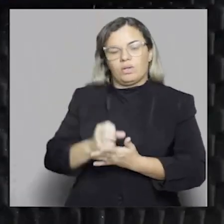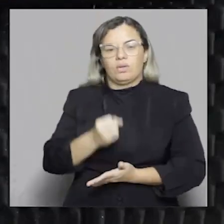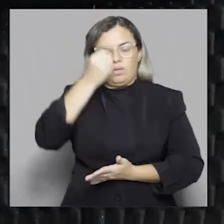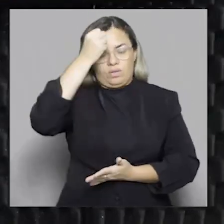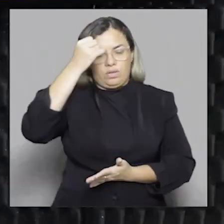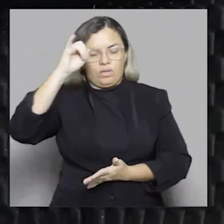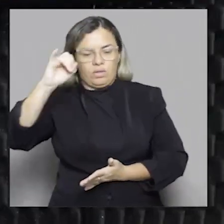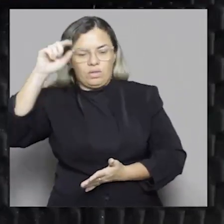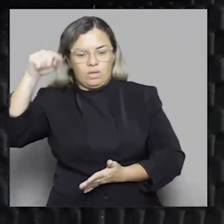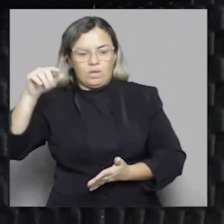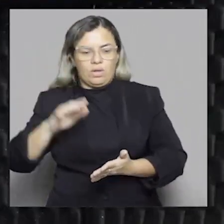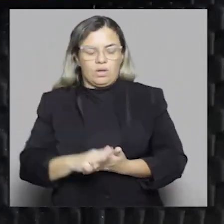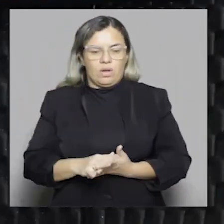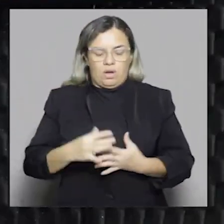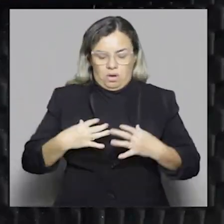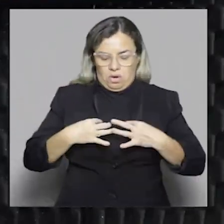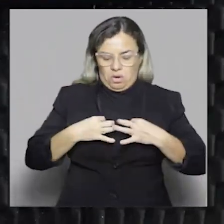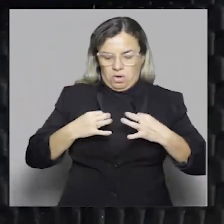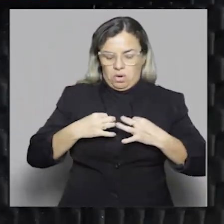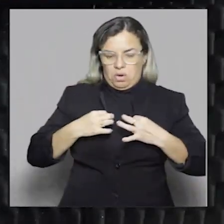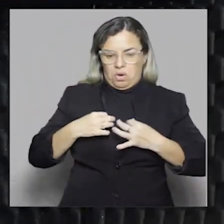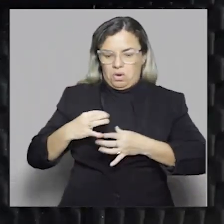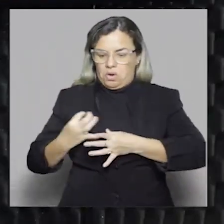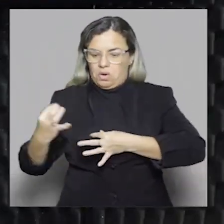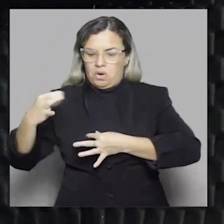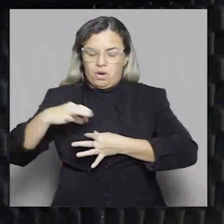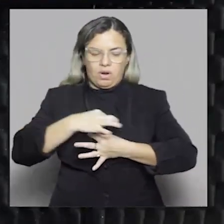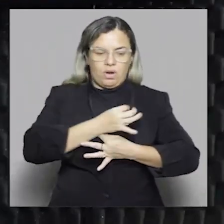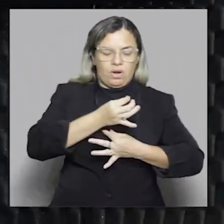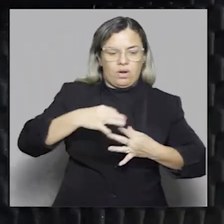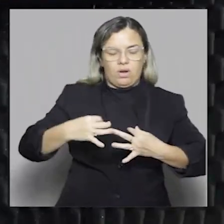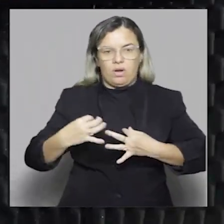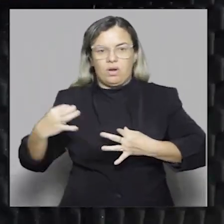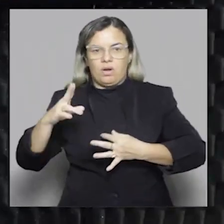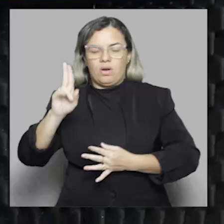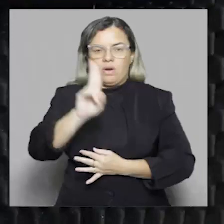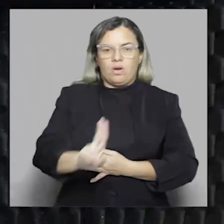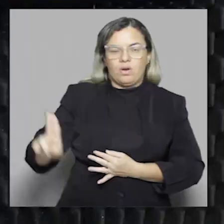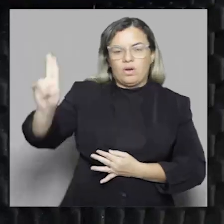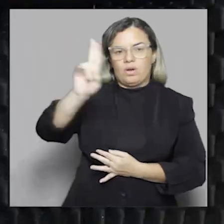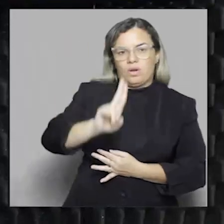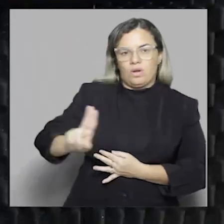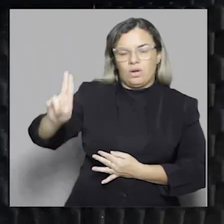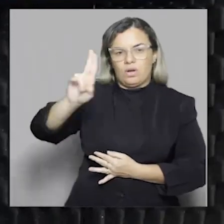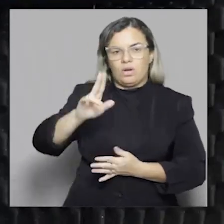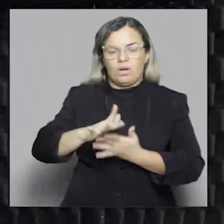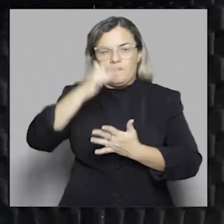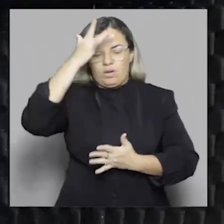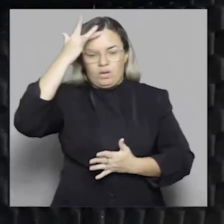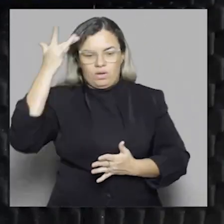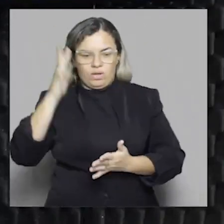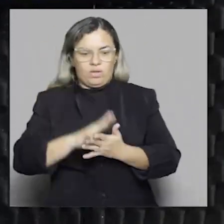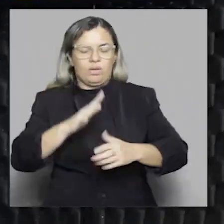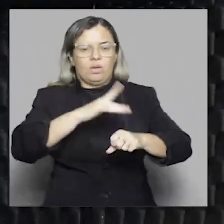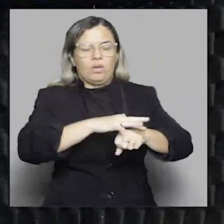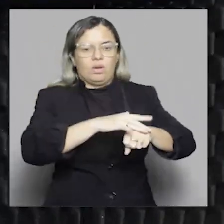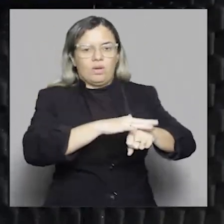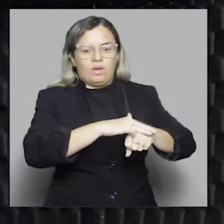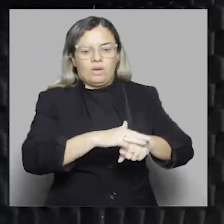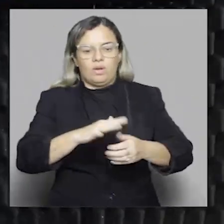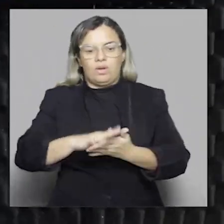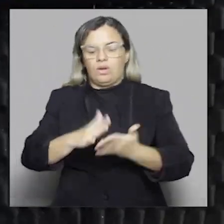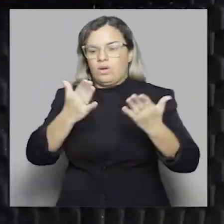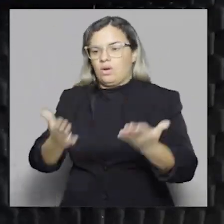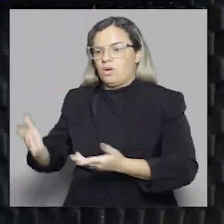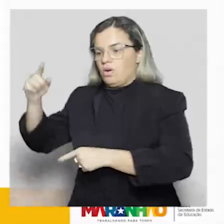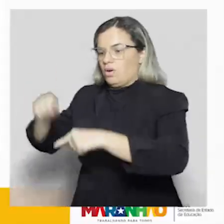suas próprias roupas, as que eram utilizadas pelos pacientes desse hospital, e bordava em objetos tais